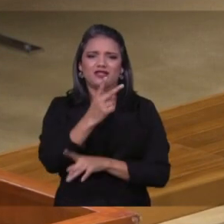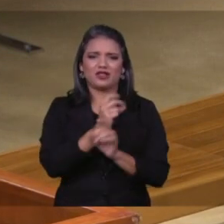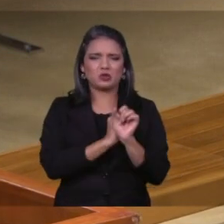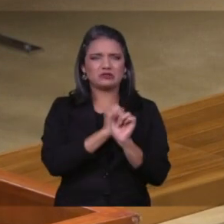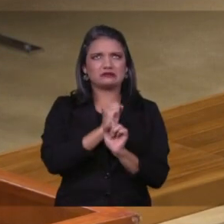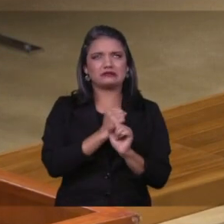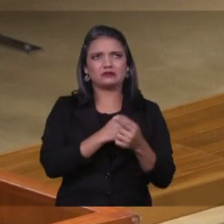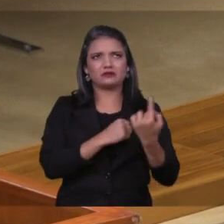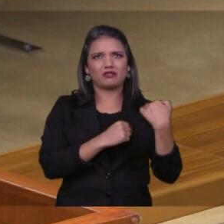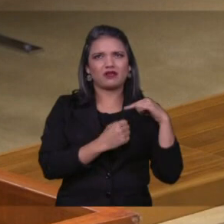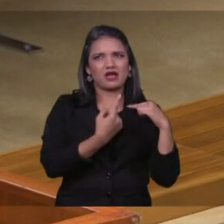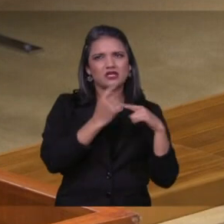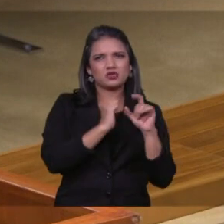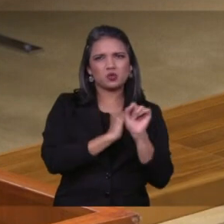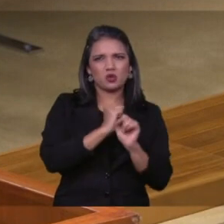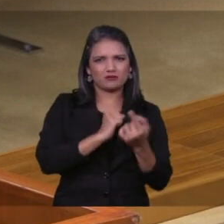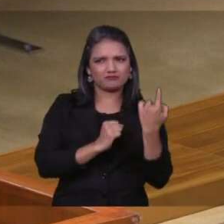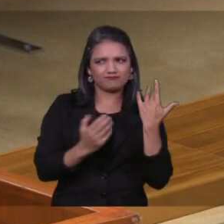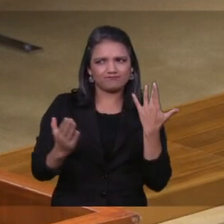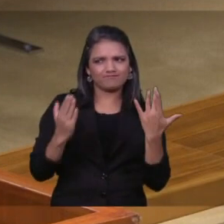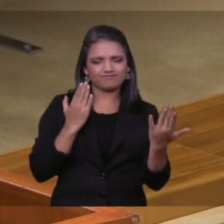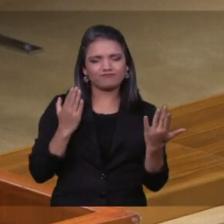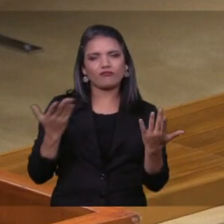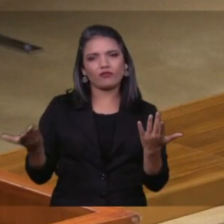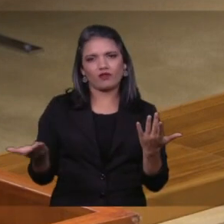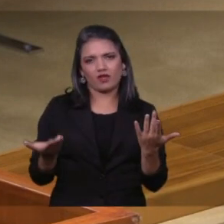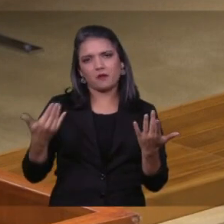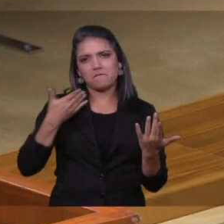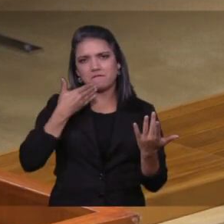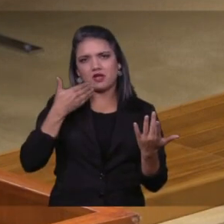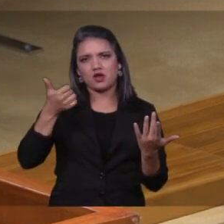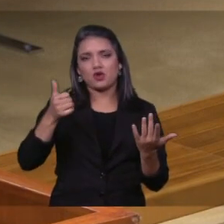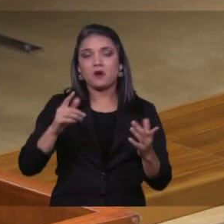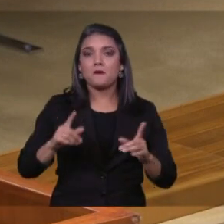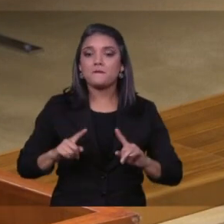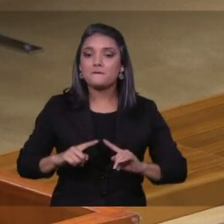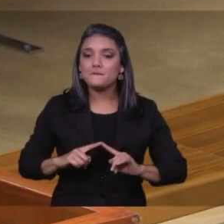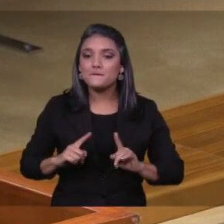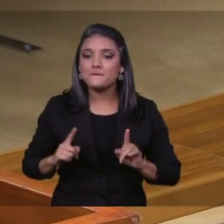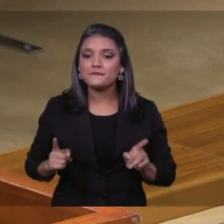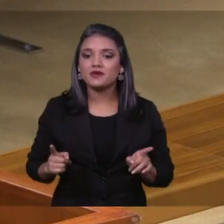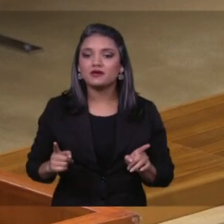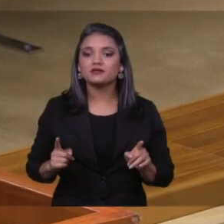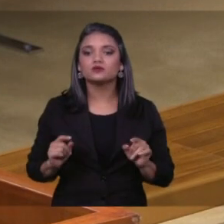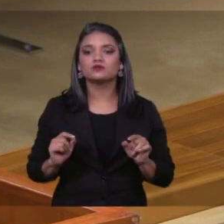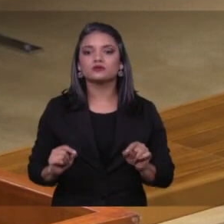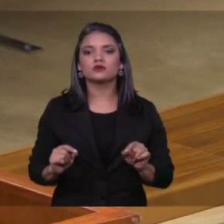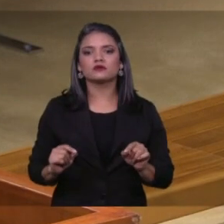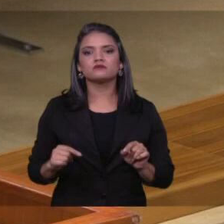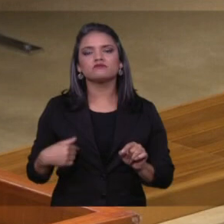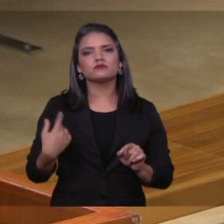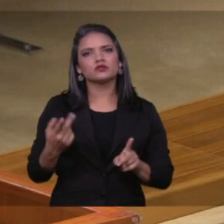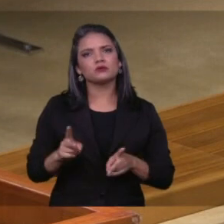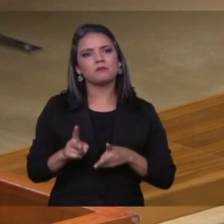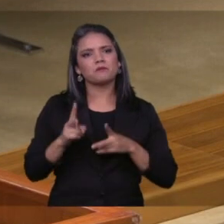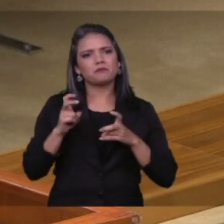3, 2 ou 1 ano atrás. Contudo, excelências, o pessoal entende que é uma oportunidade que o Supremo tem,